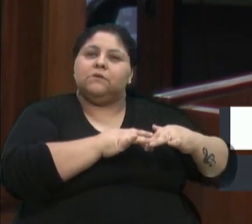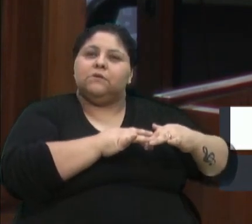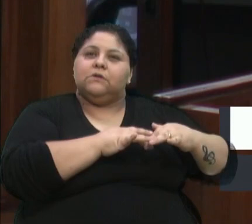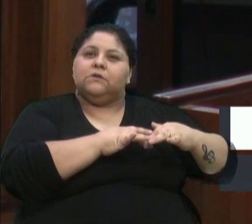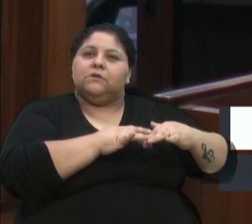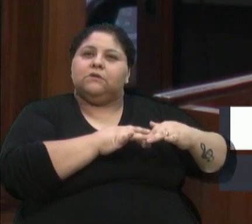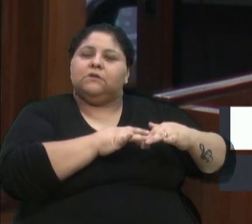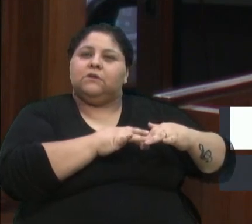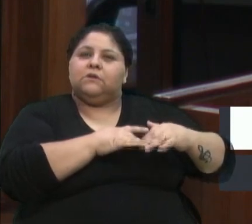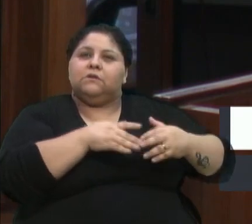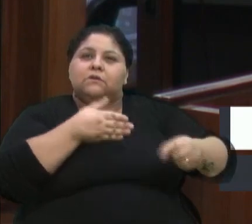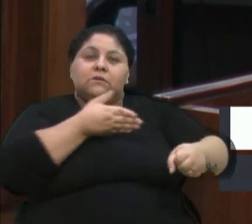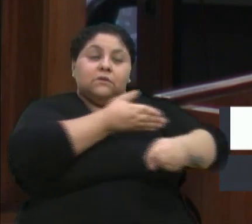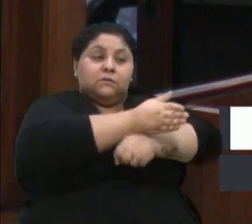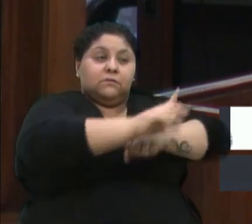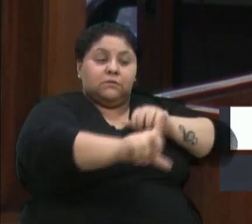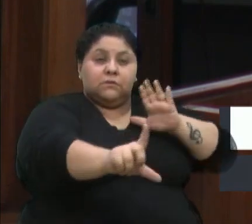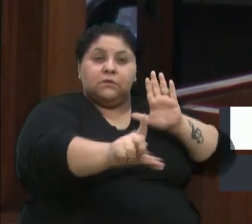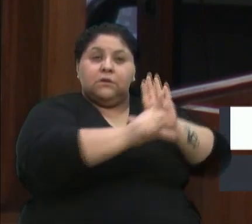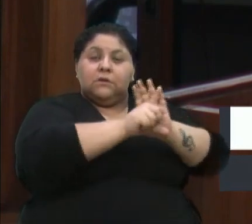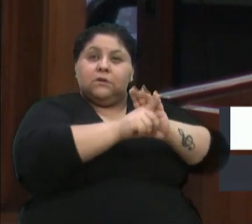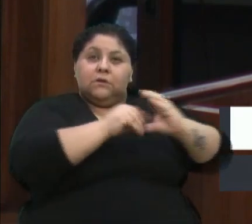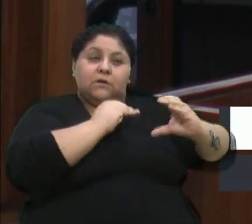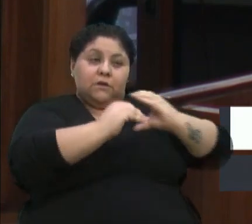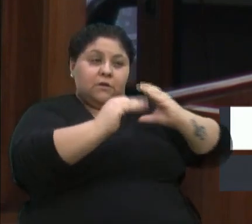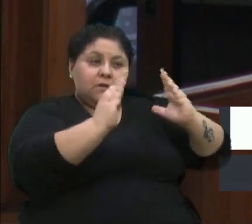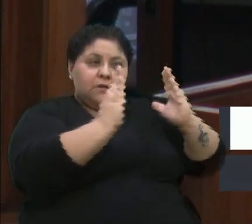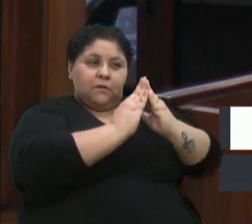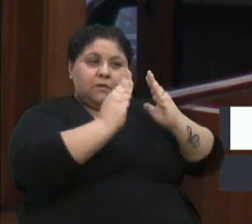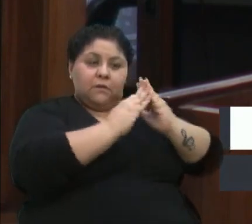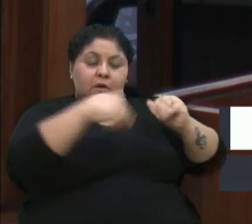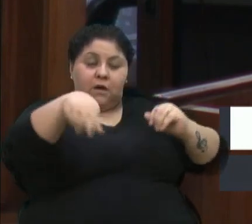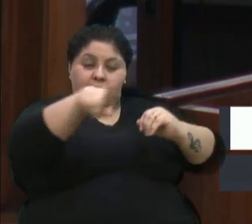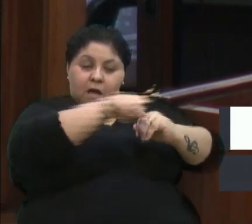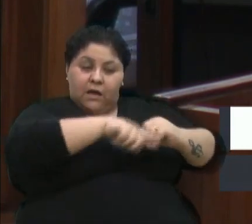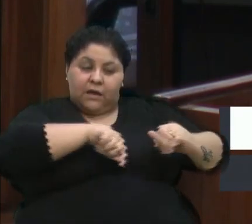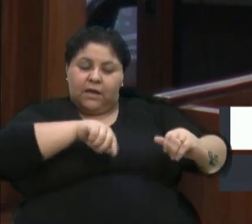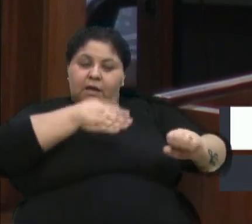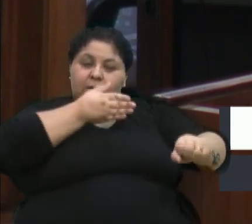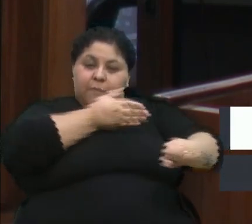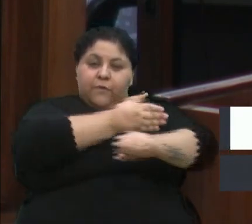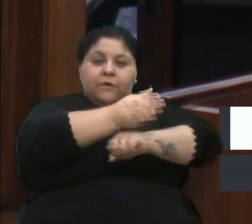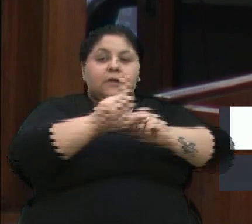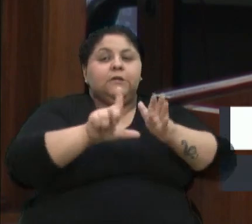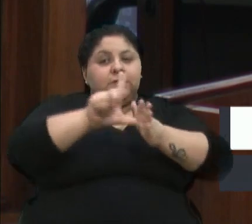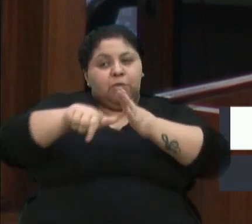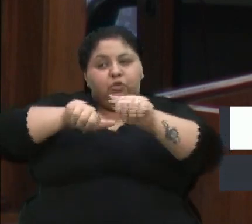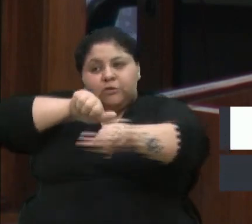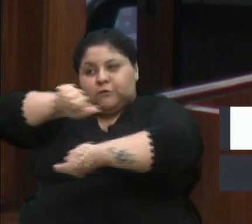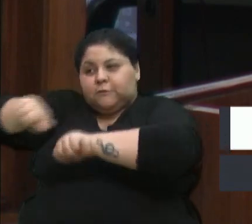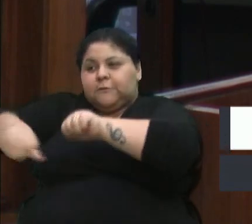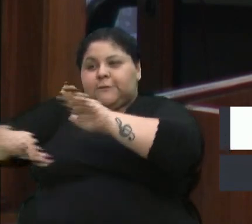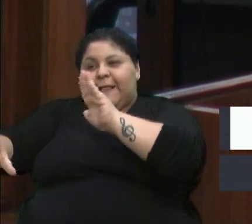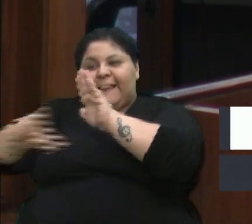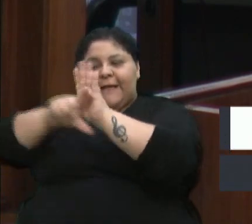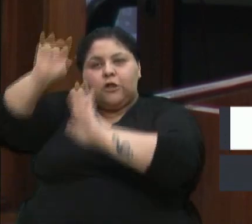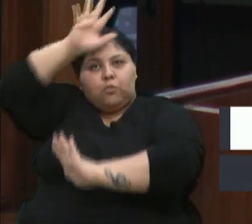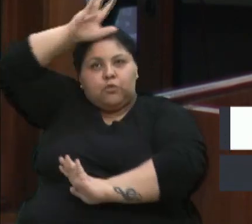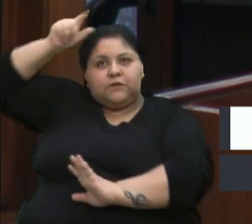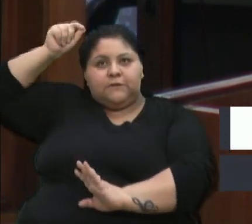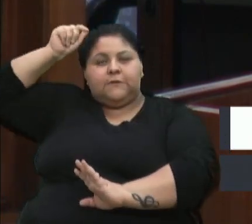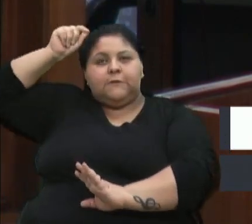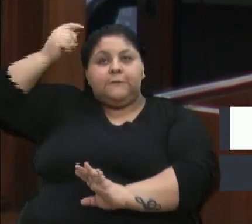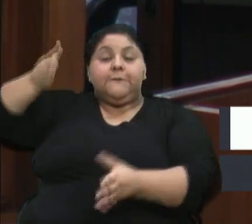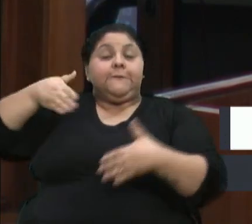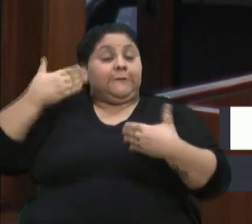sancionar, né, de enviar essa legislação para casa, nós votarmos aqui, aprovarmos e depois transformar em lei no município. Então, a